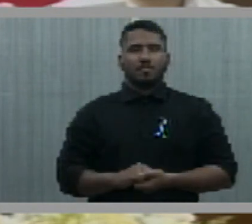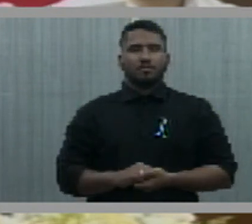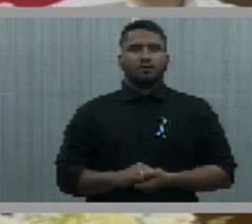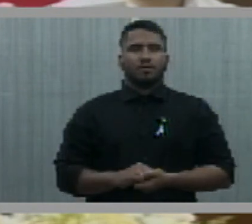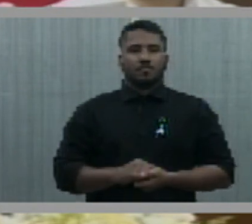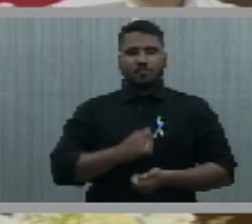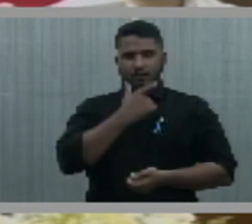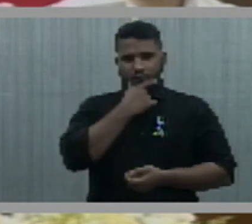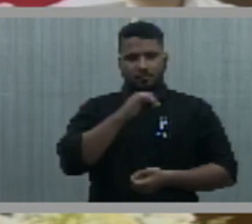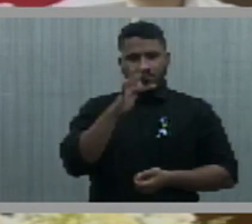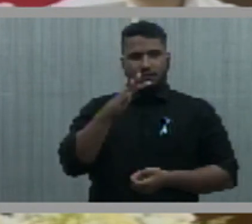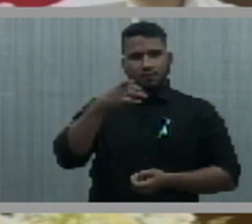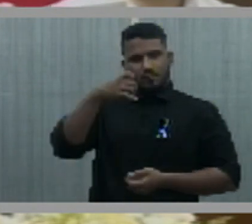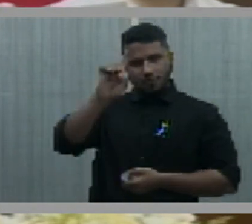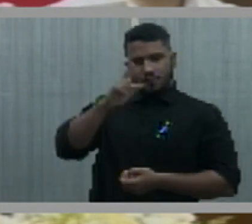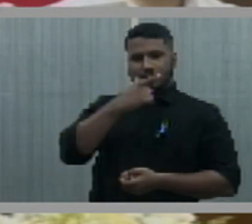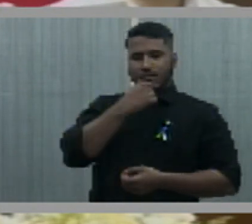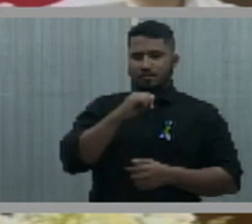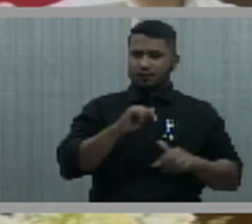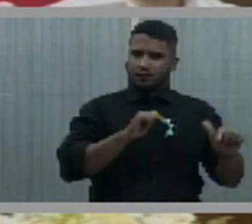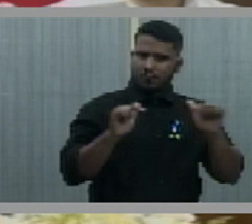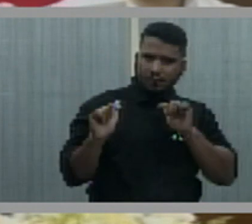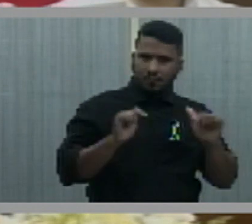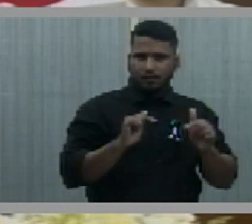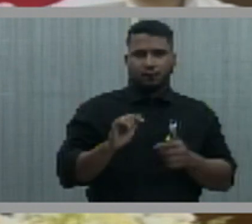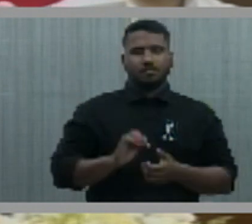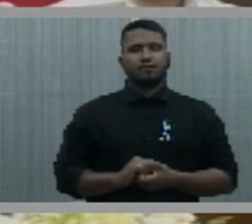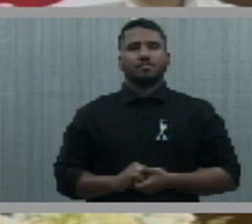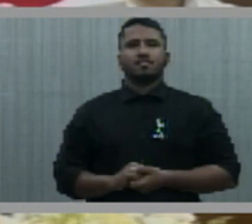São homens de fé, homens de obras.